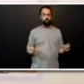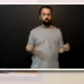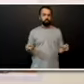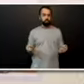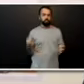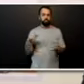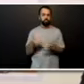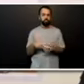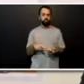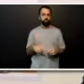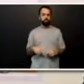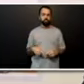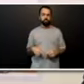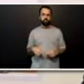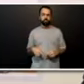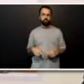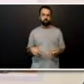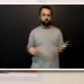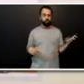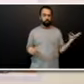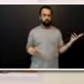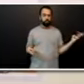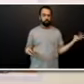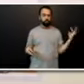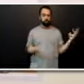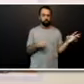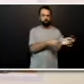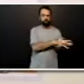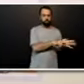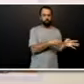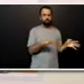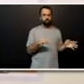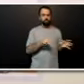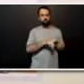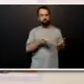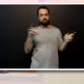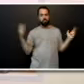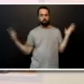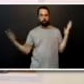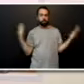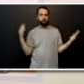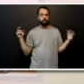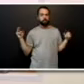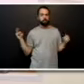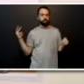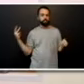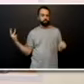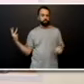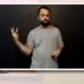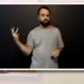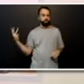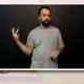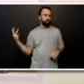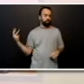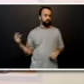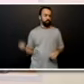Consequentemente, menos 3 é o oposto de 3.